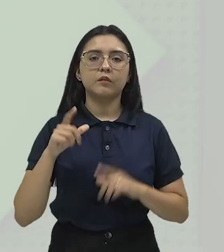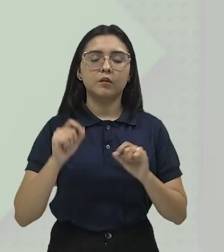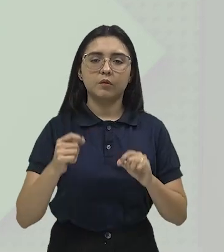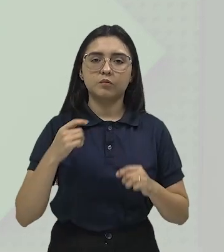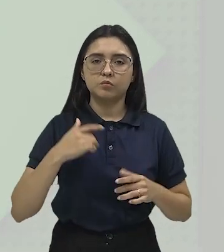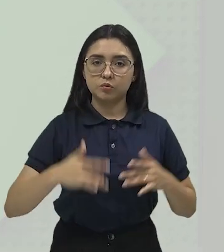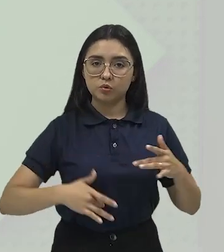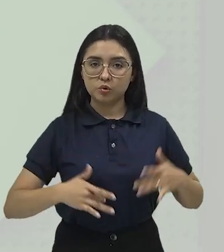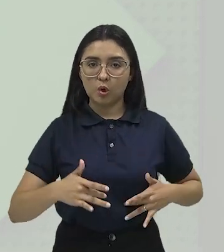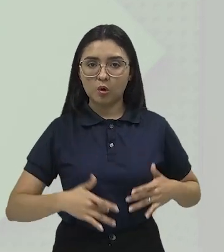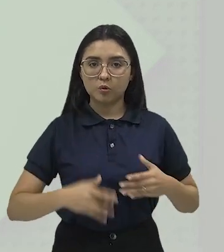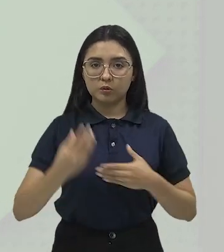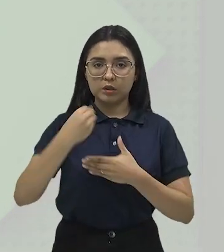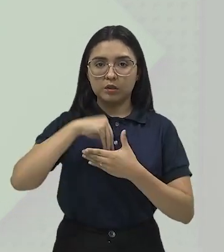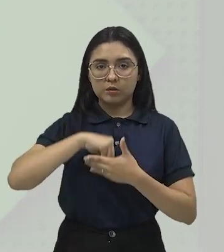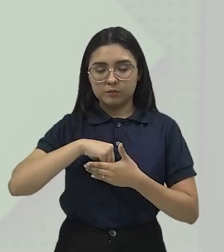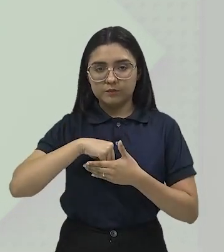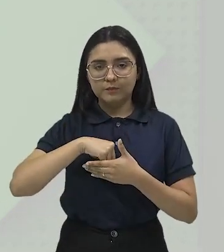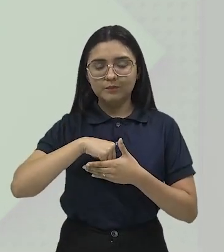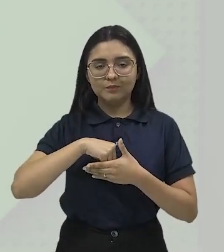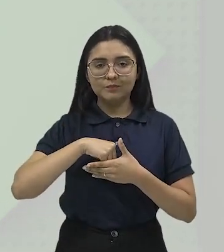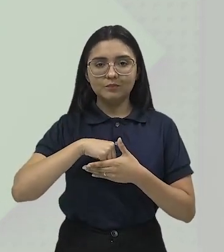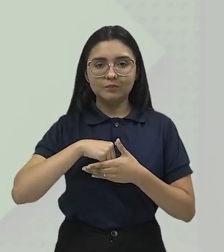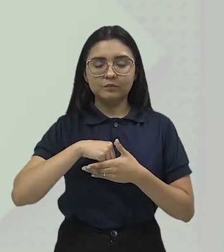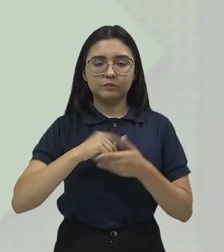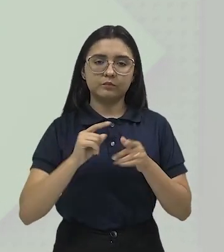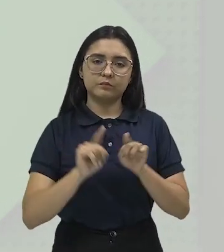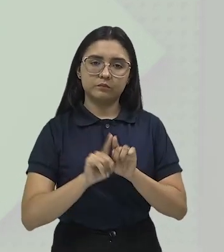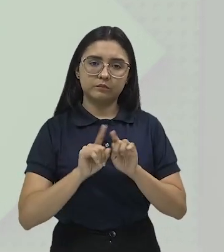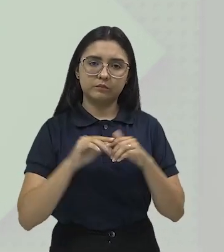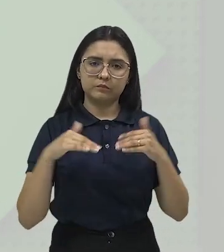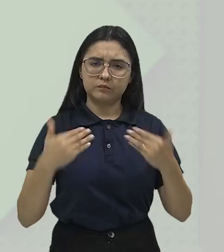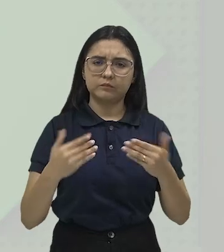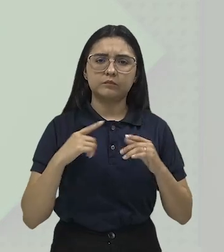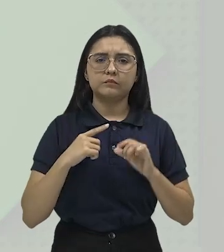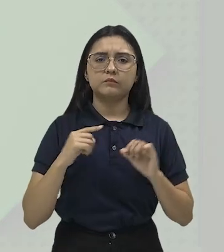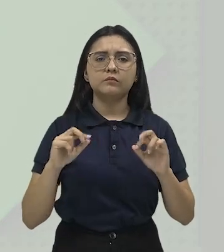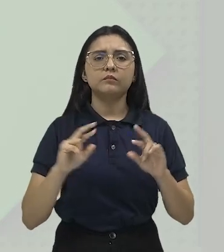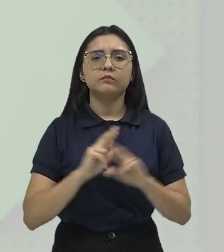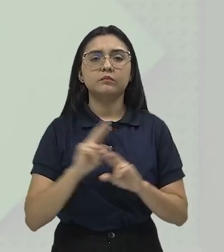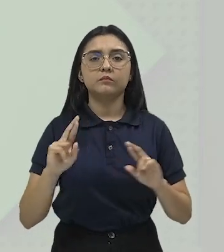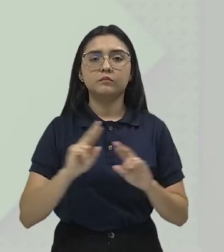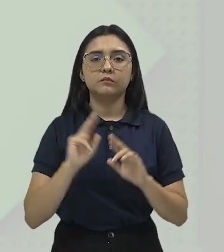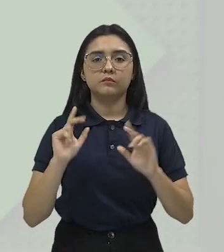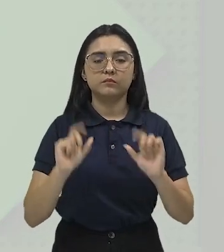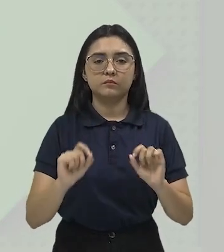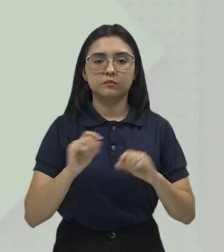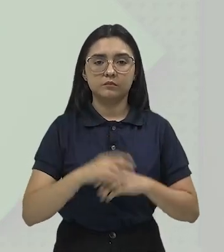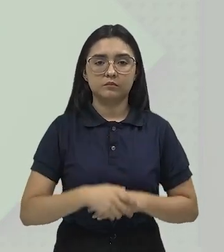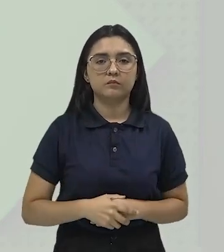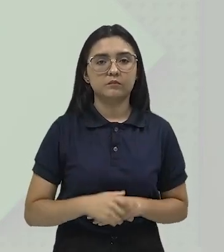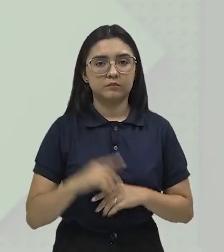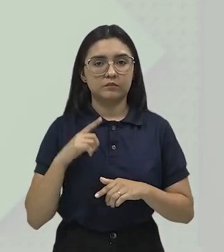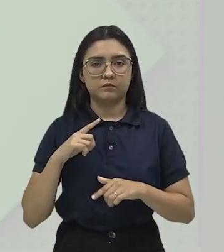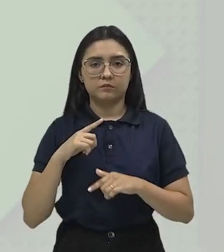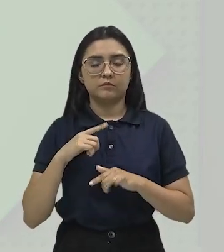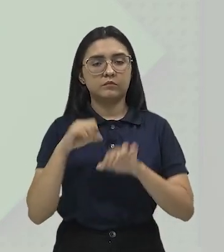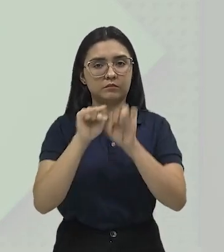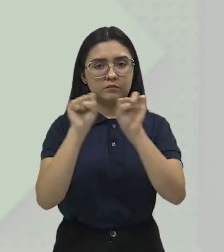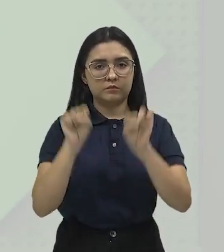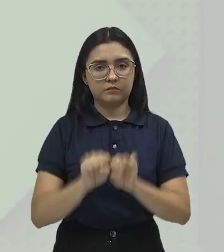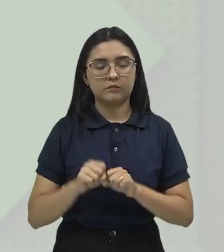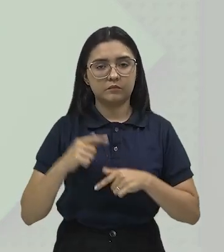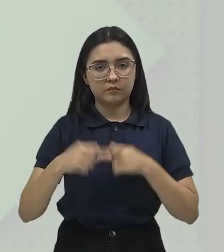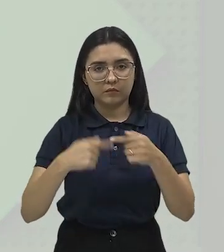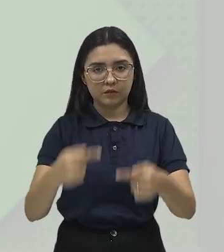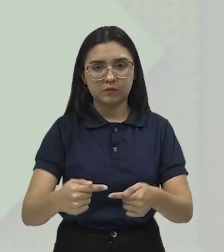os órgãos internos, os órgãos também externos, que estão relacionados ali ao aparelho reprodutivo. Então